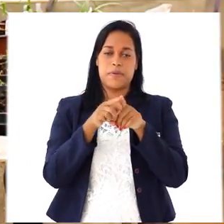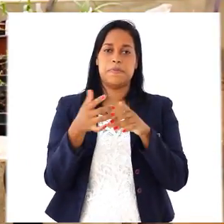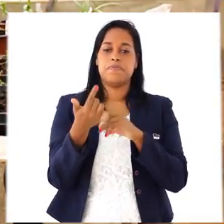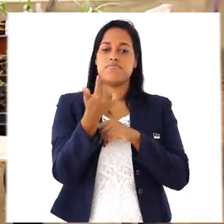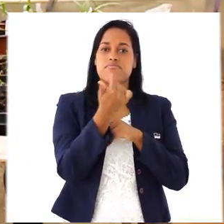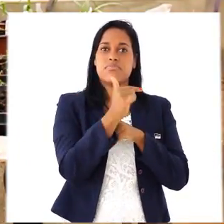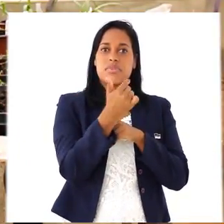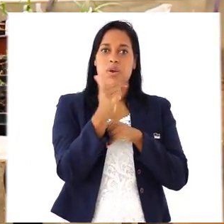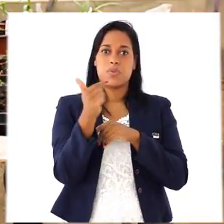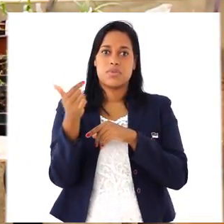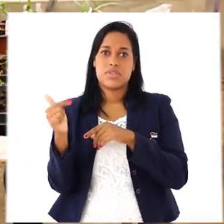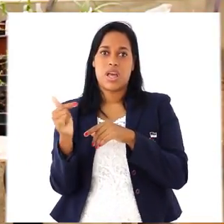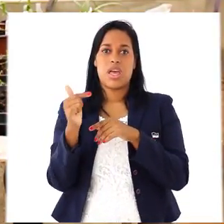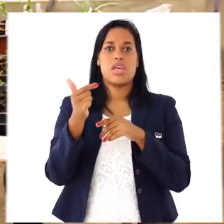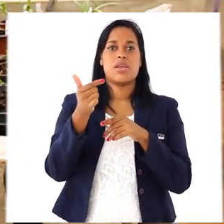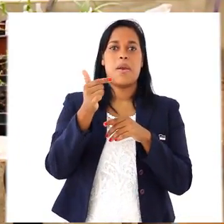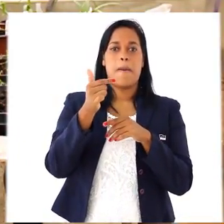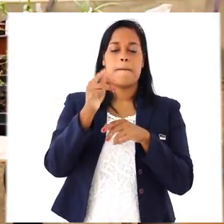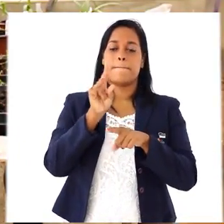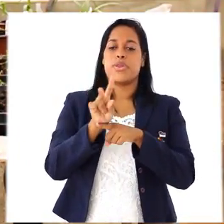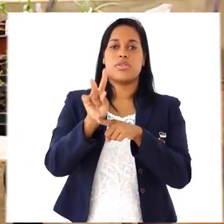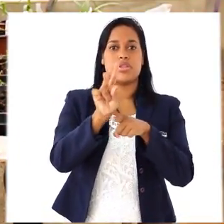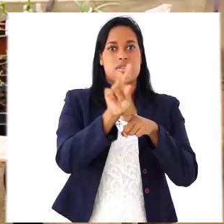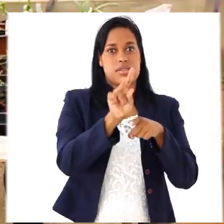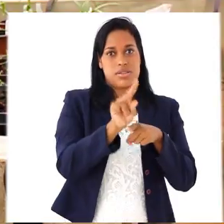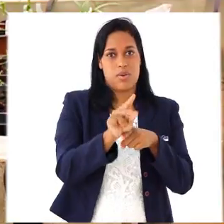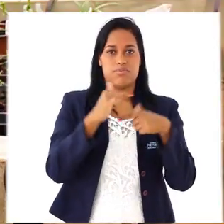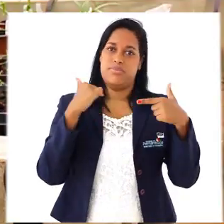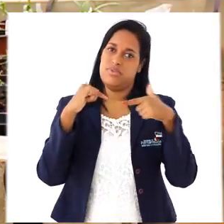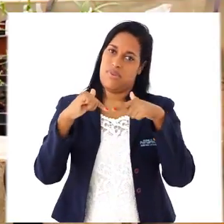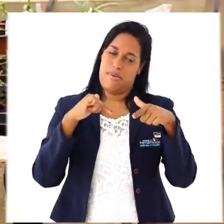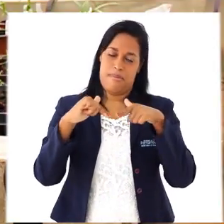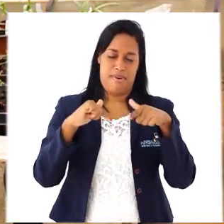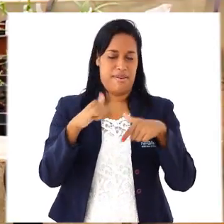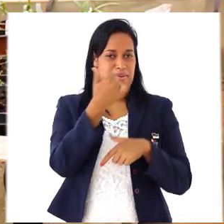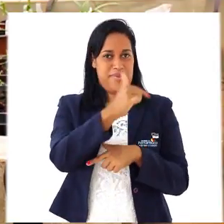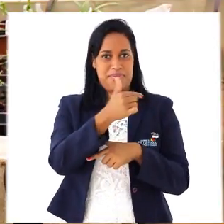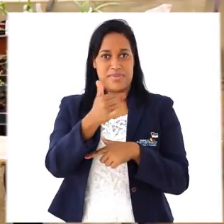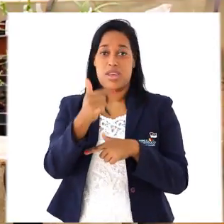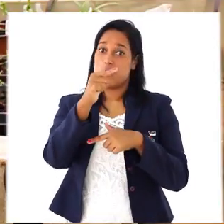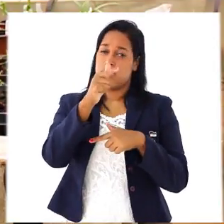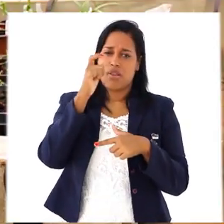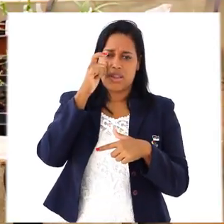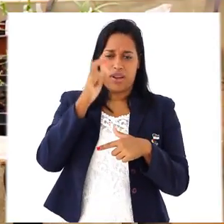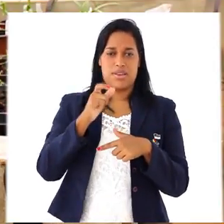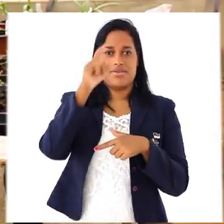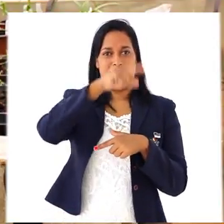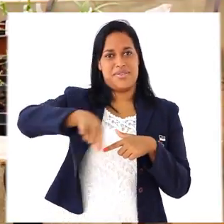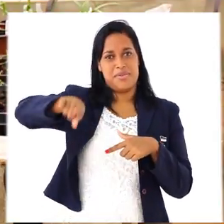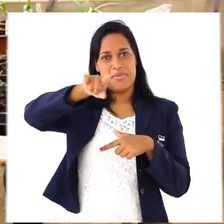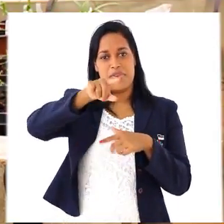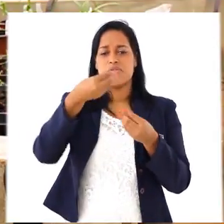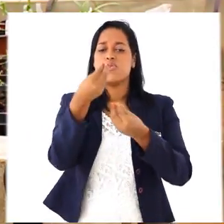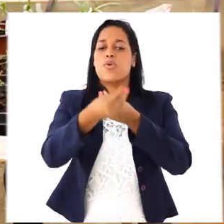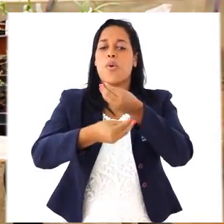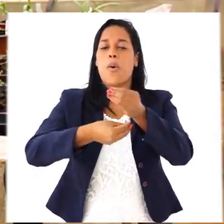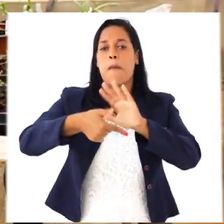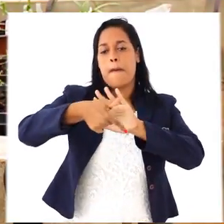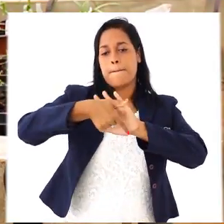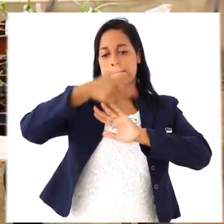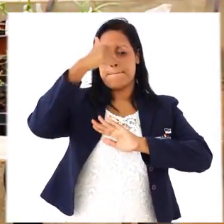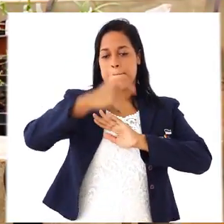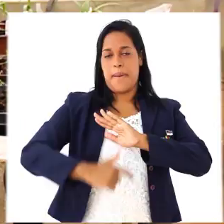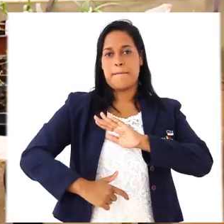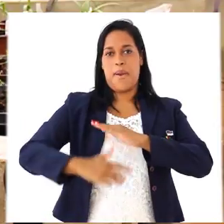não disponibilizam equipamentos necessários, condições necessárias. Então isso vai ser interessante para você ver como é que vai ser o seu papel como